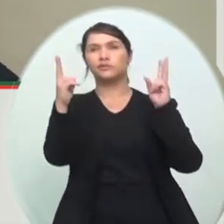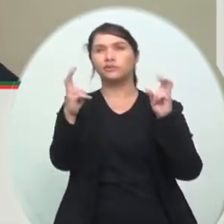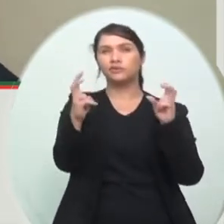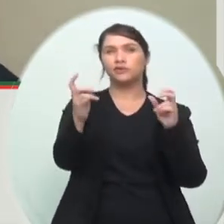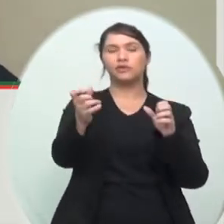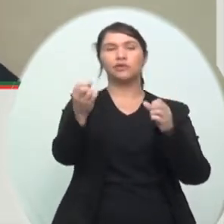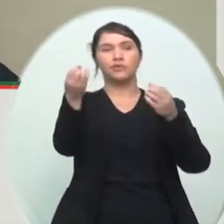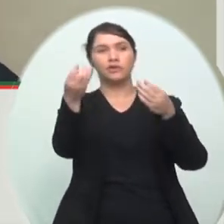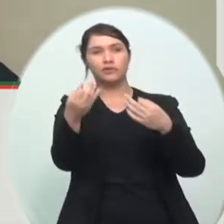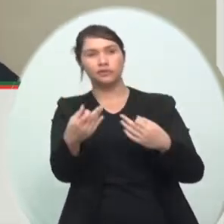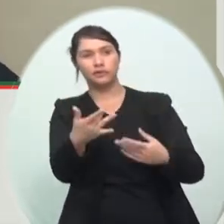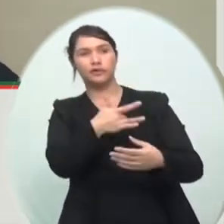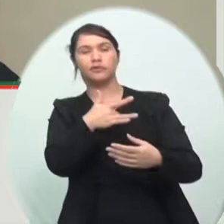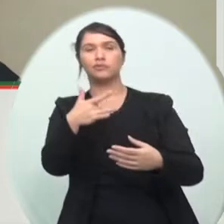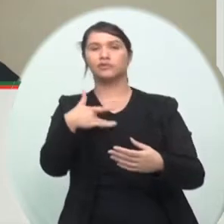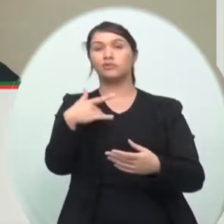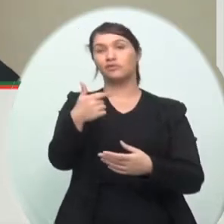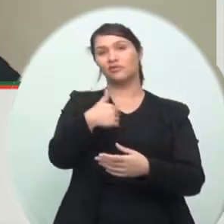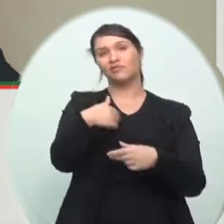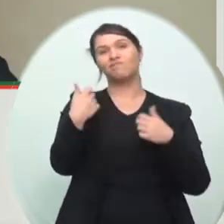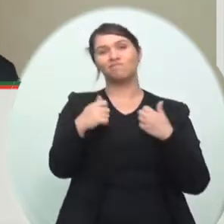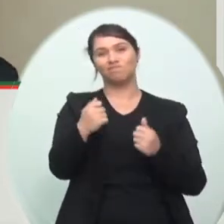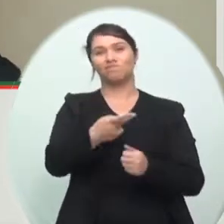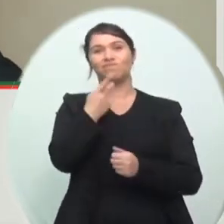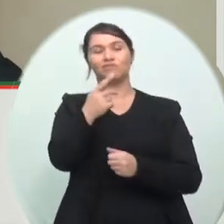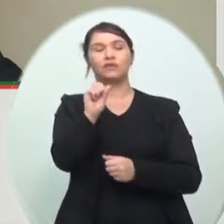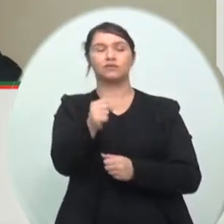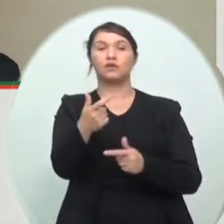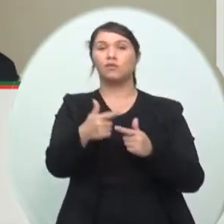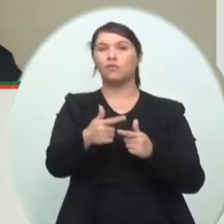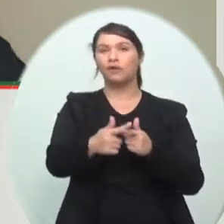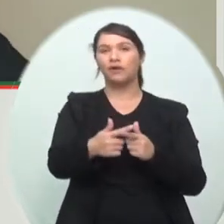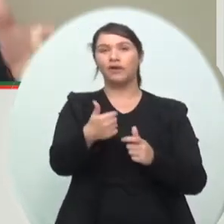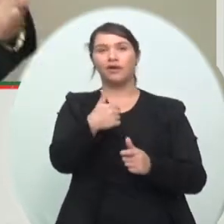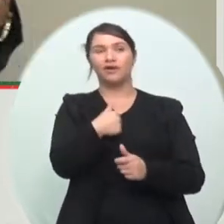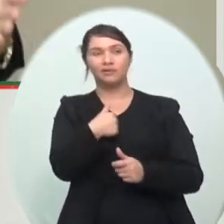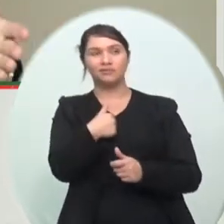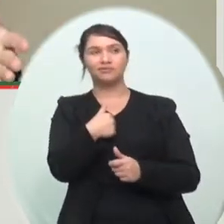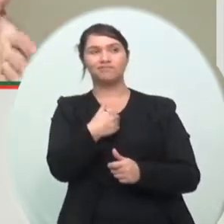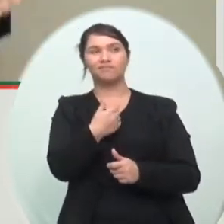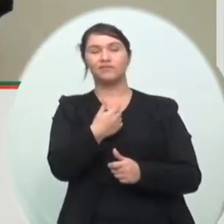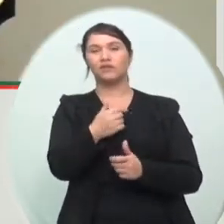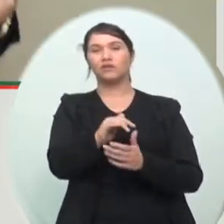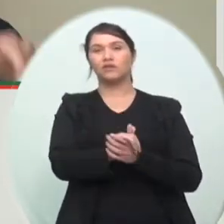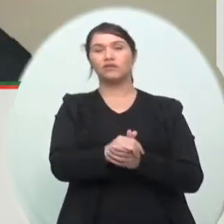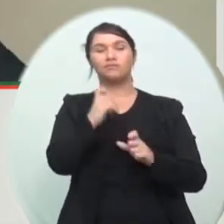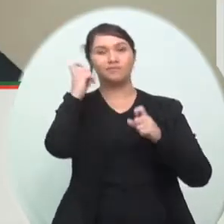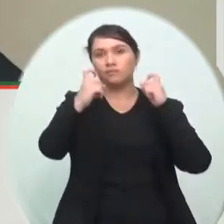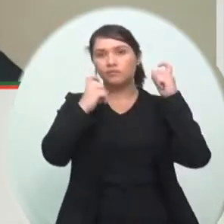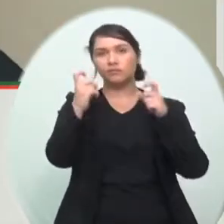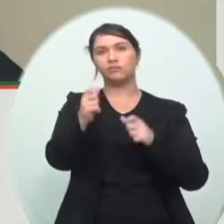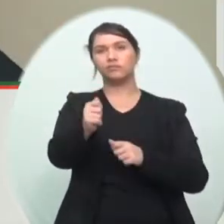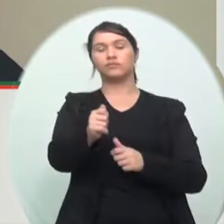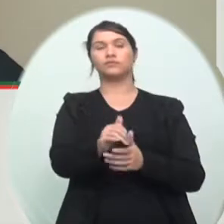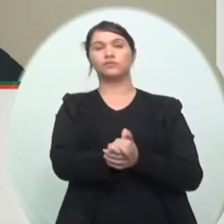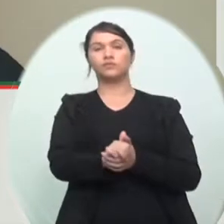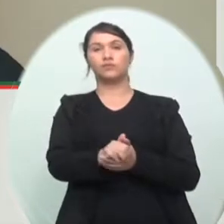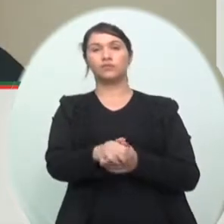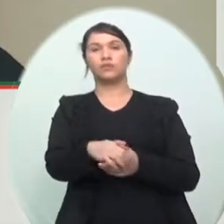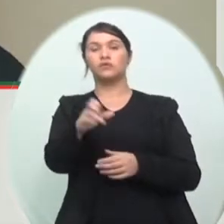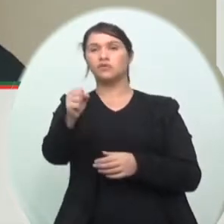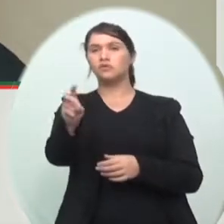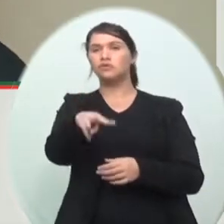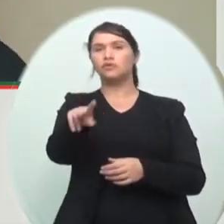à saúde, ele nos incomoda muito. Nós estamos com um caso também, justamente na tua comunidade, vereador Paulo,